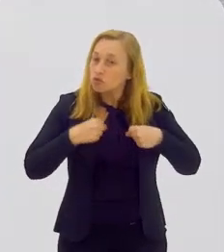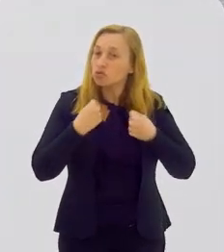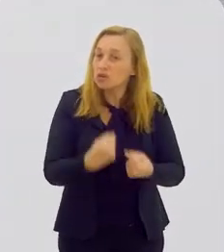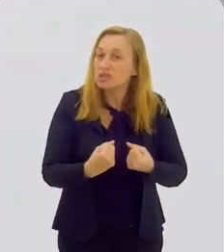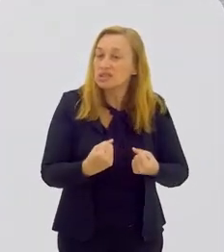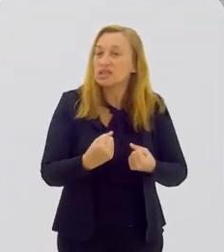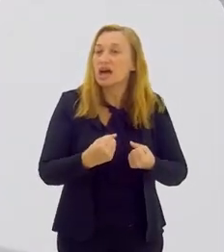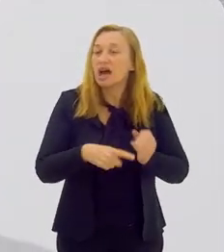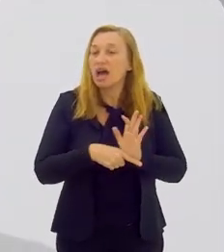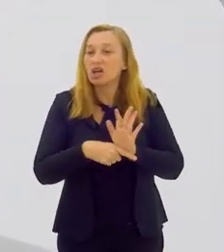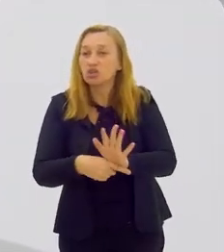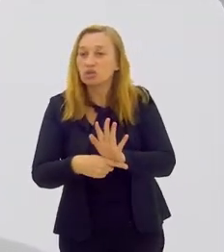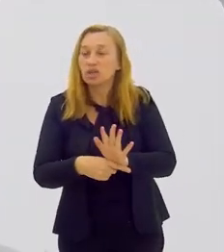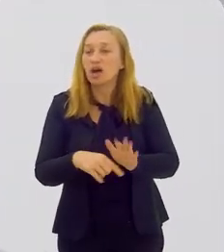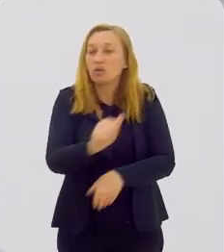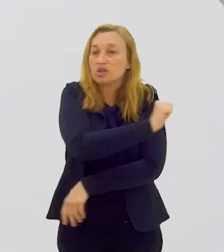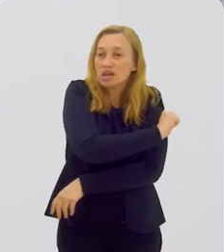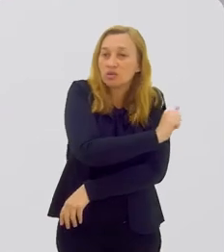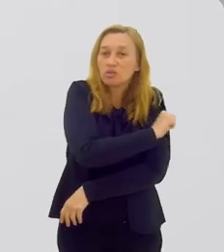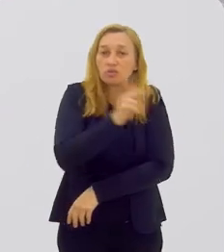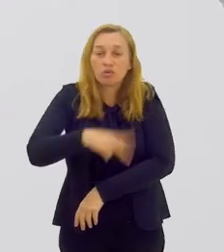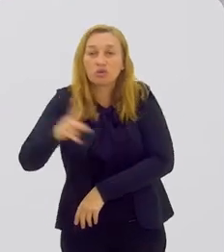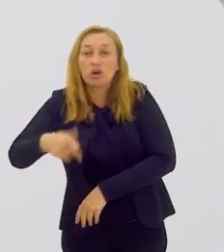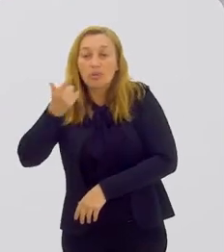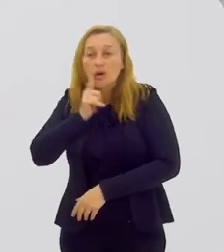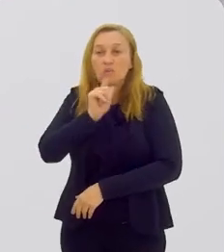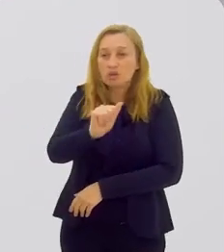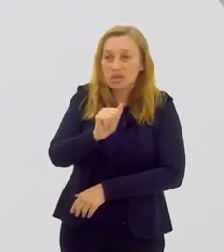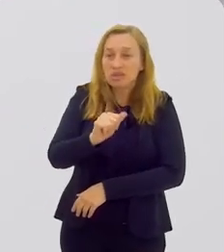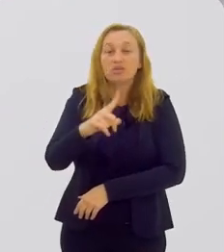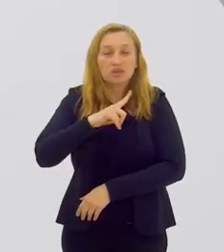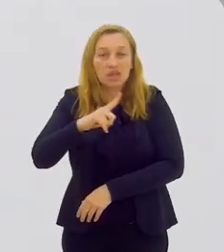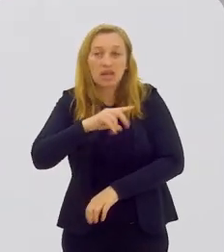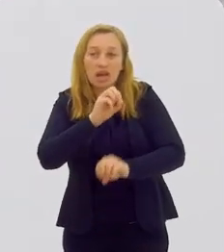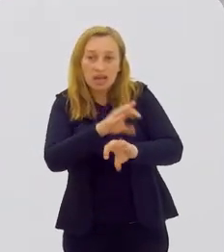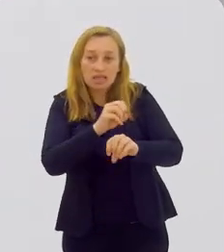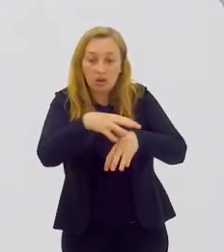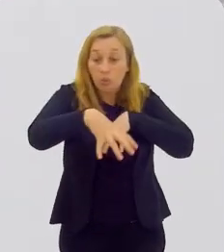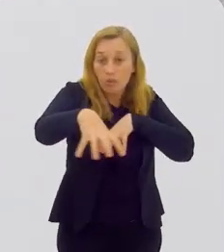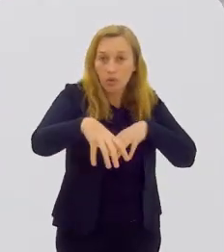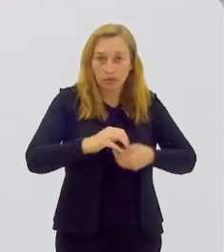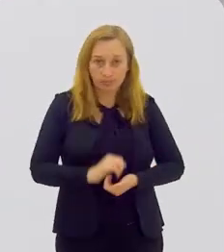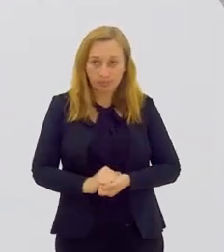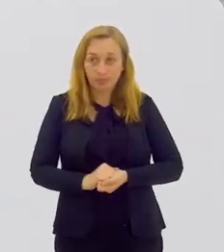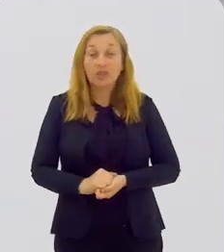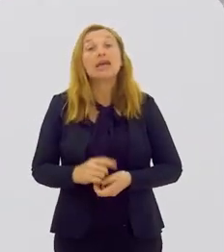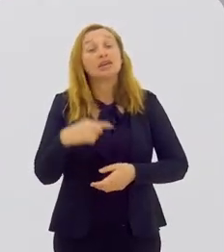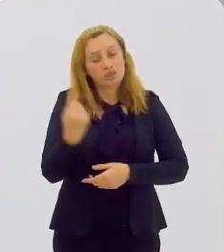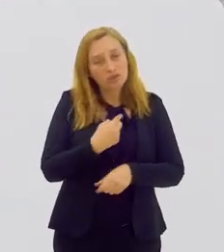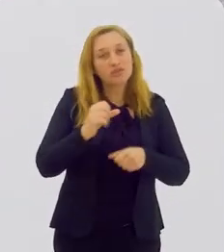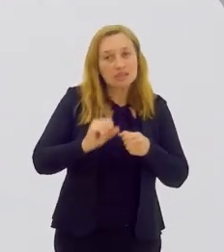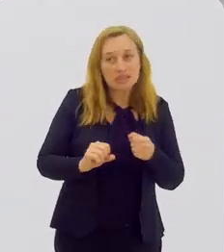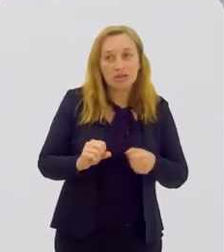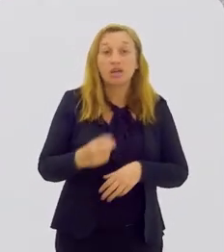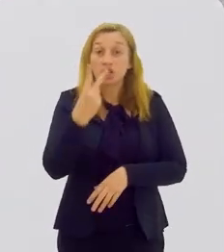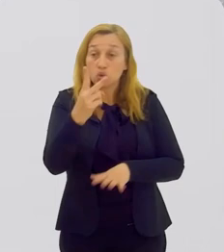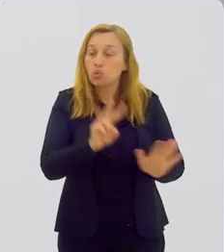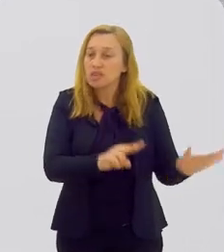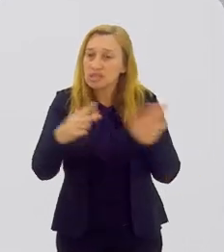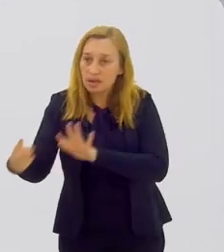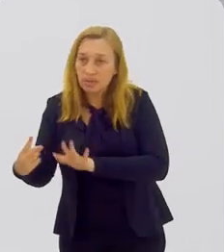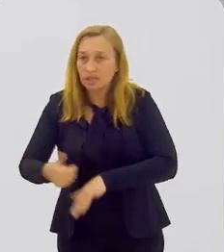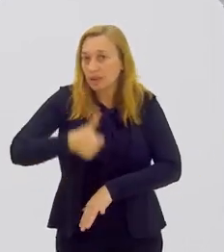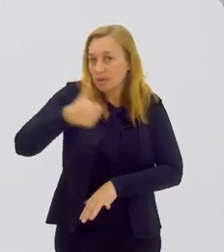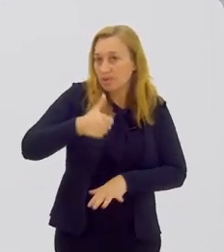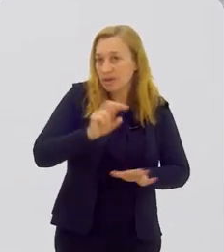dar toda a assistência aos estudantes e aos professores para que eles consigam assistir às aulas de forma remota. E foi isso que nós fizemos.